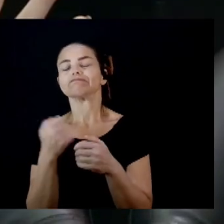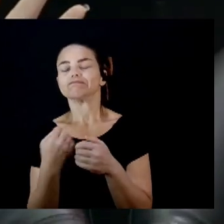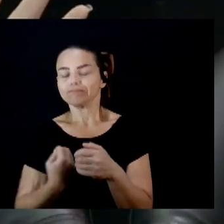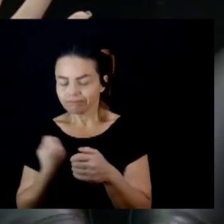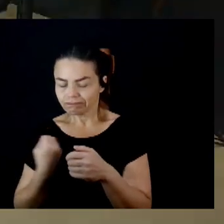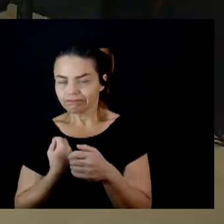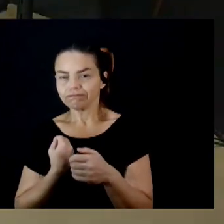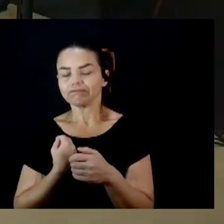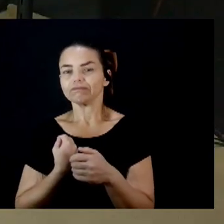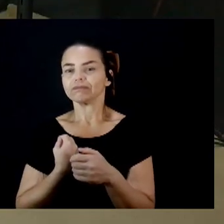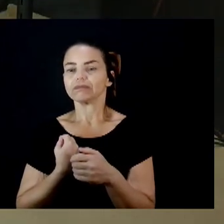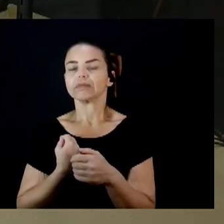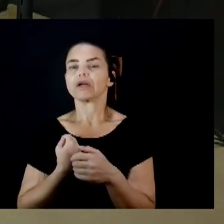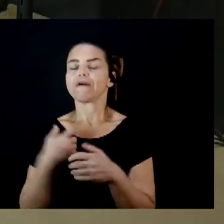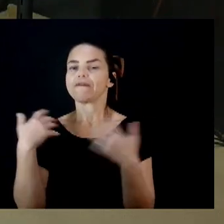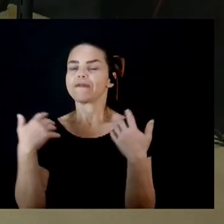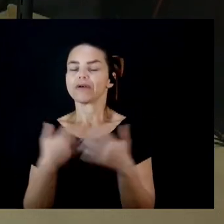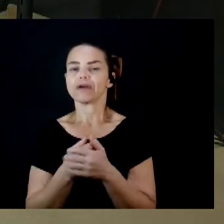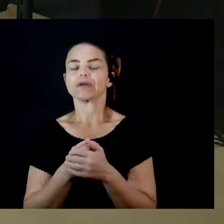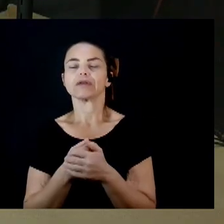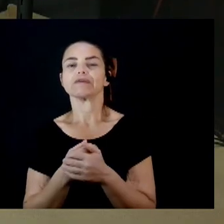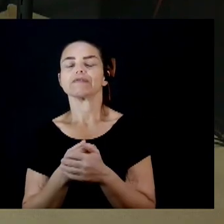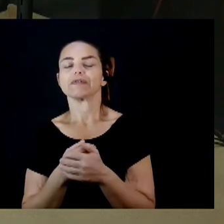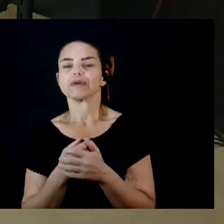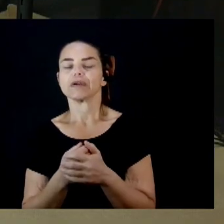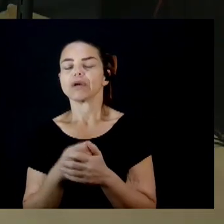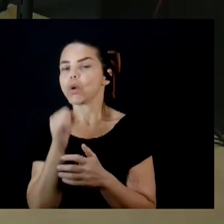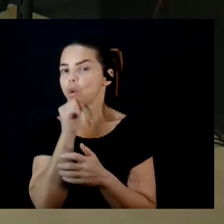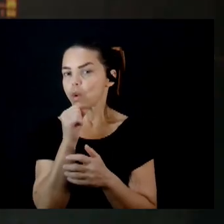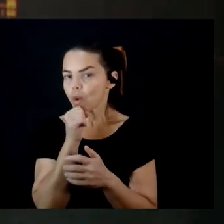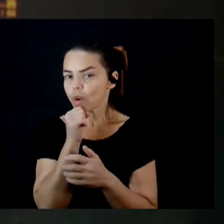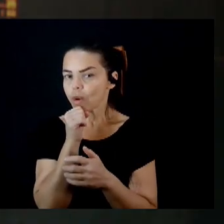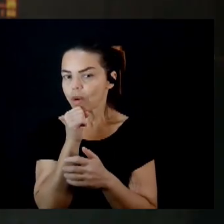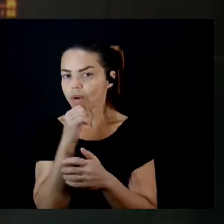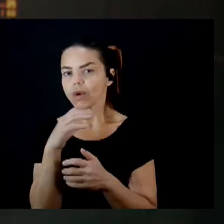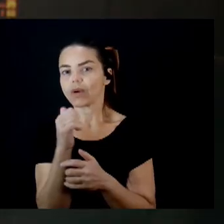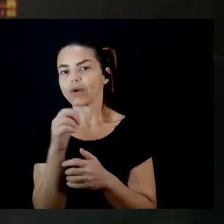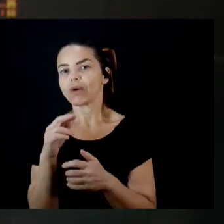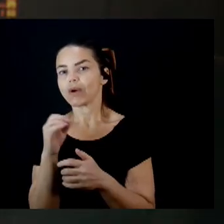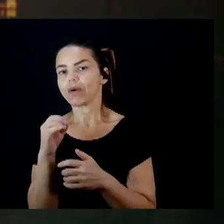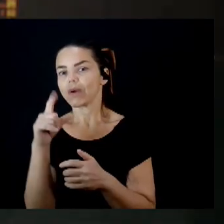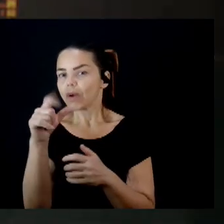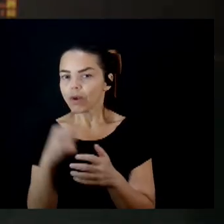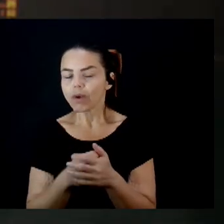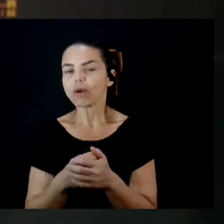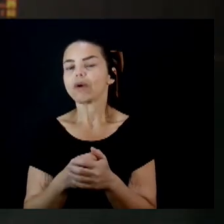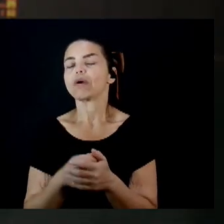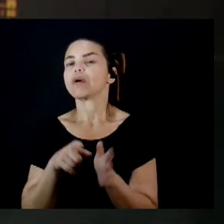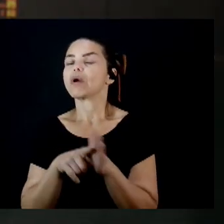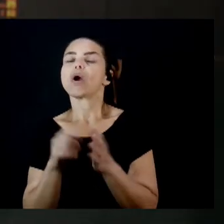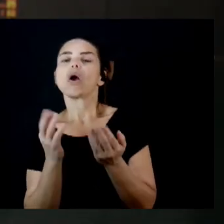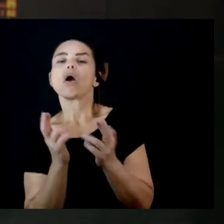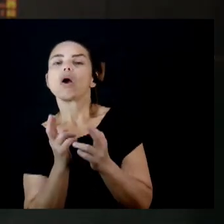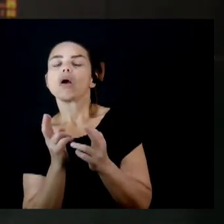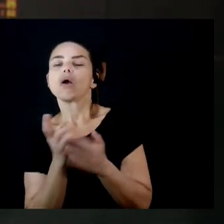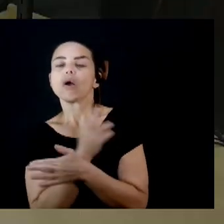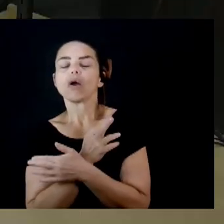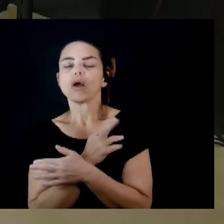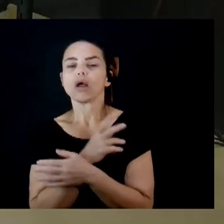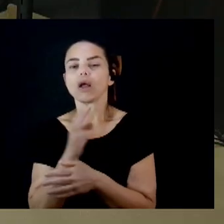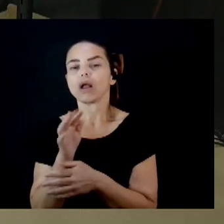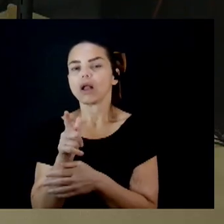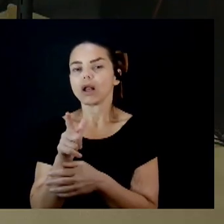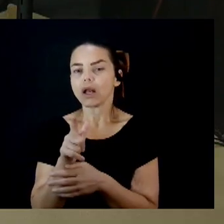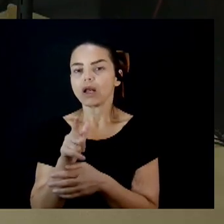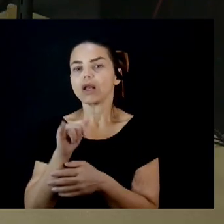de extremos, né? Já que você falou, inclusive, de envelhecimento, Carol, uma pergunta para as duas. Qual a relação entre libido e a